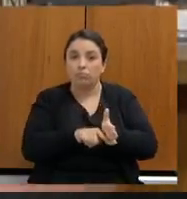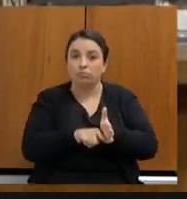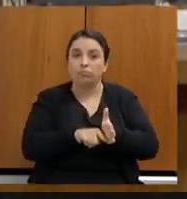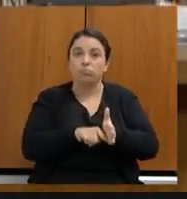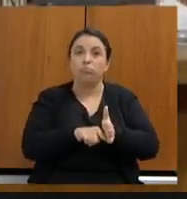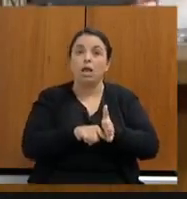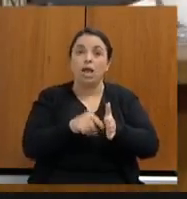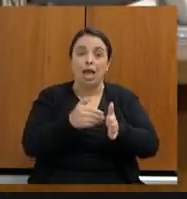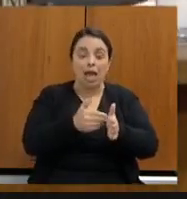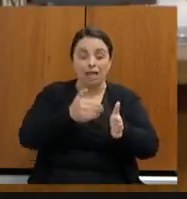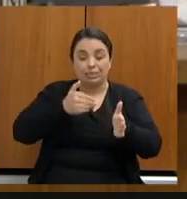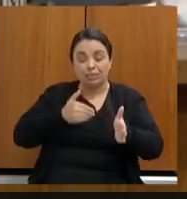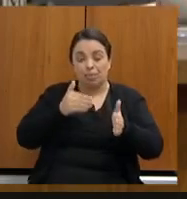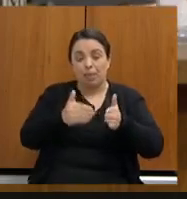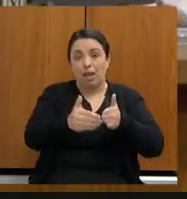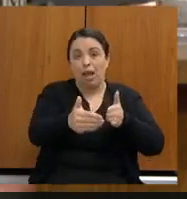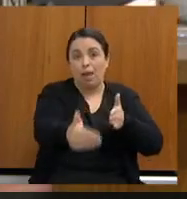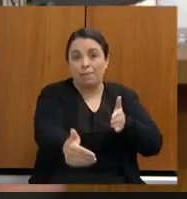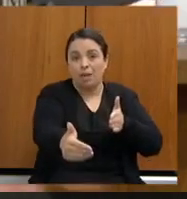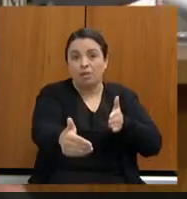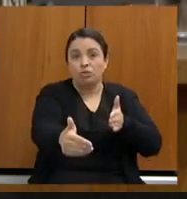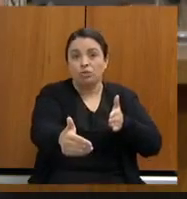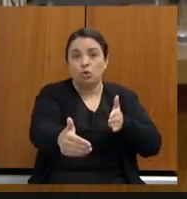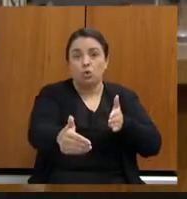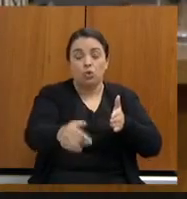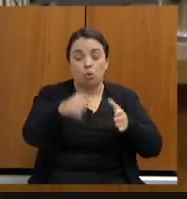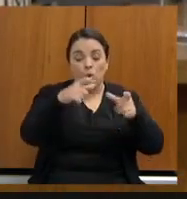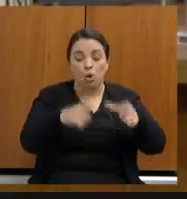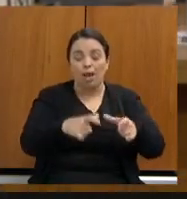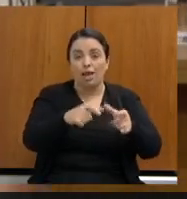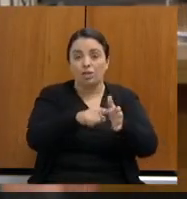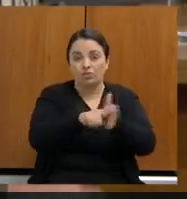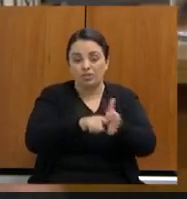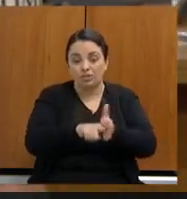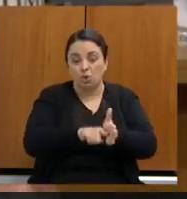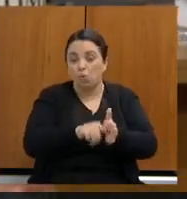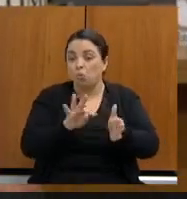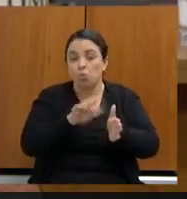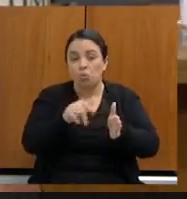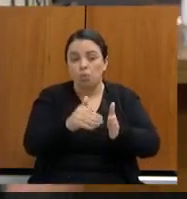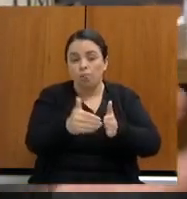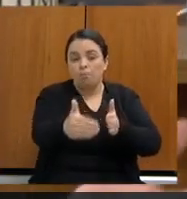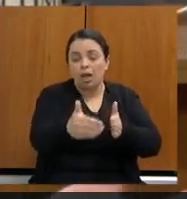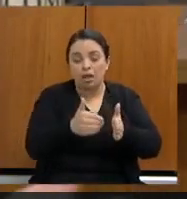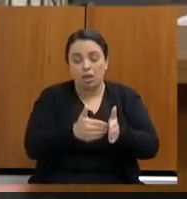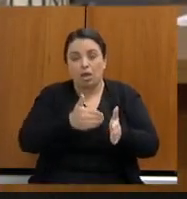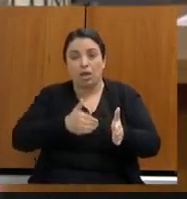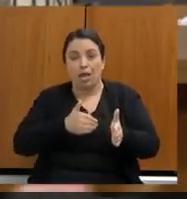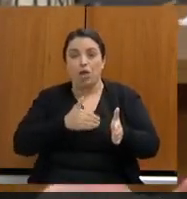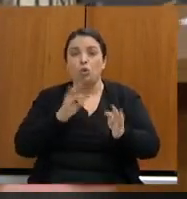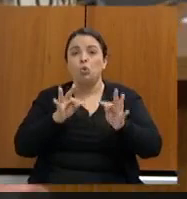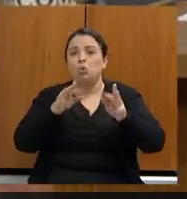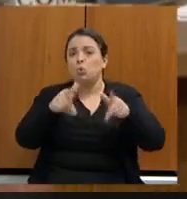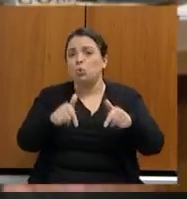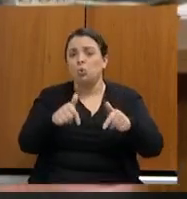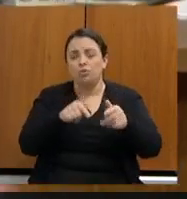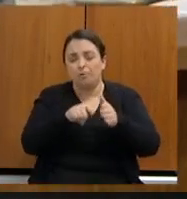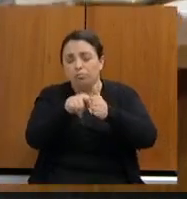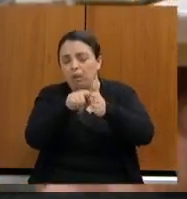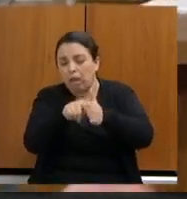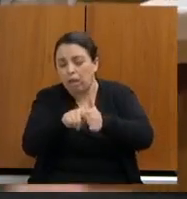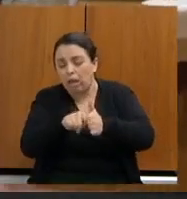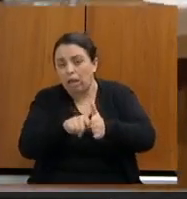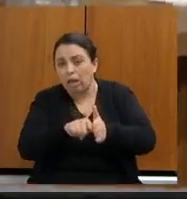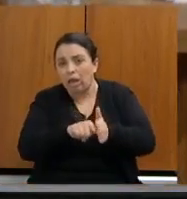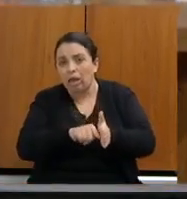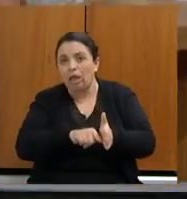do ponto de investigação chamados under e over todo rejeita investigado o que cai do do